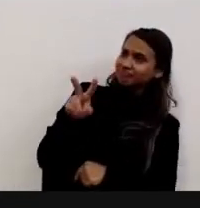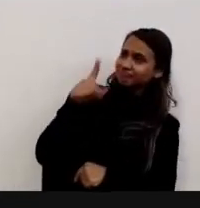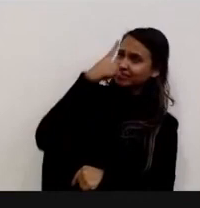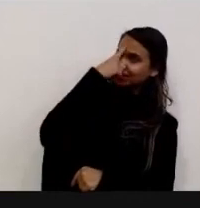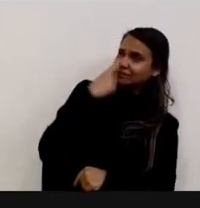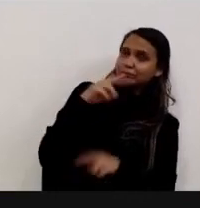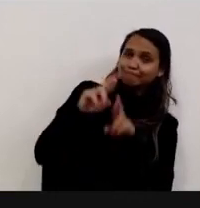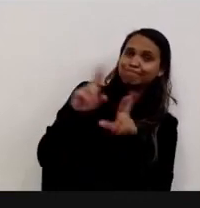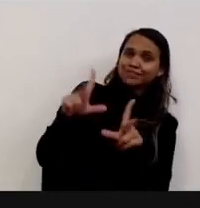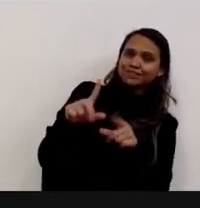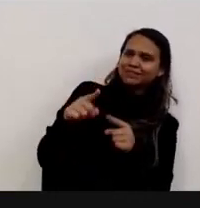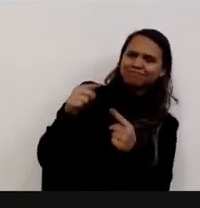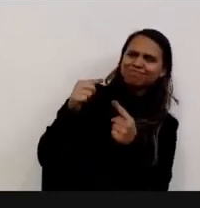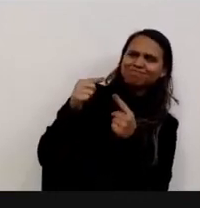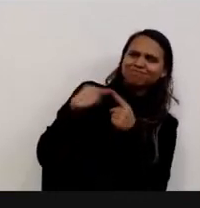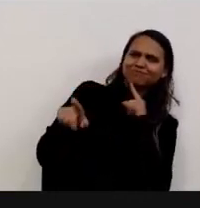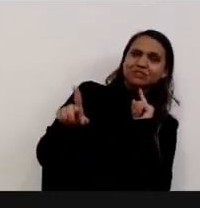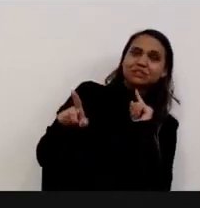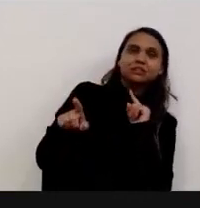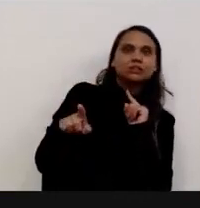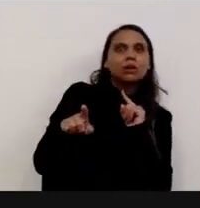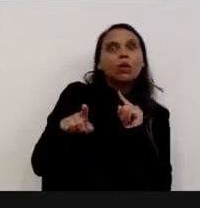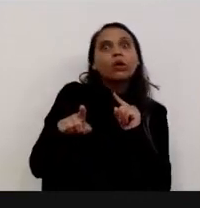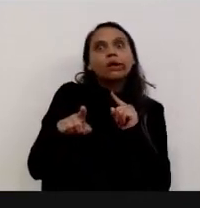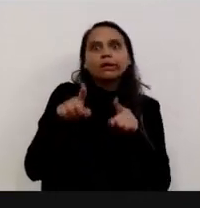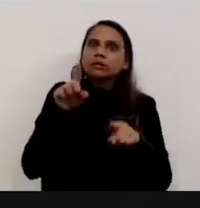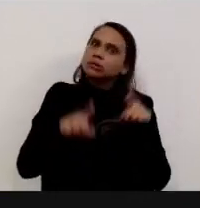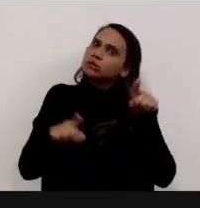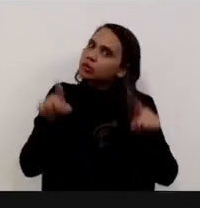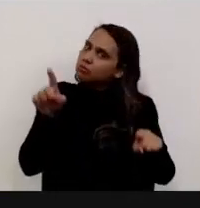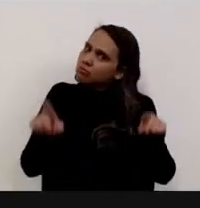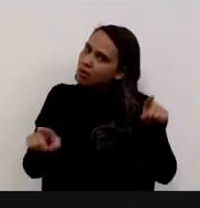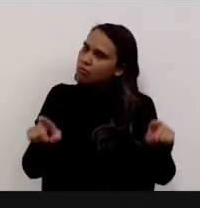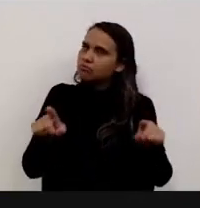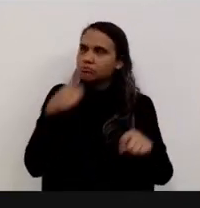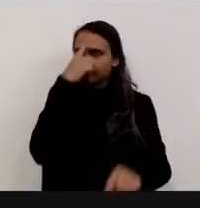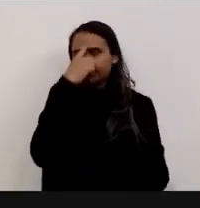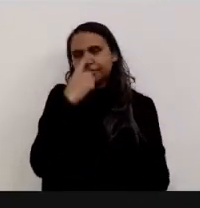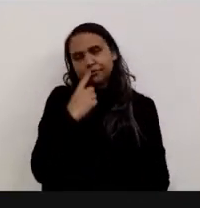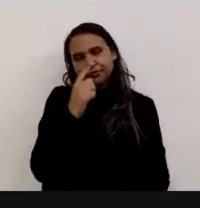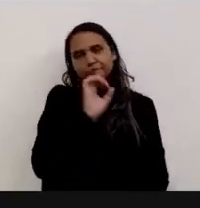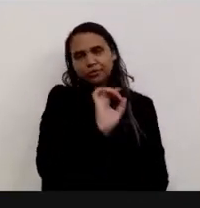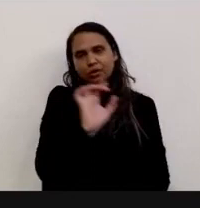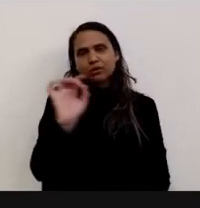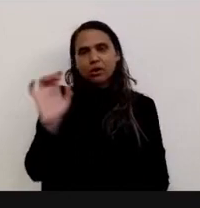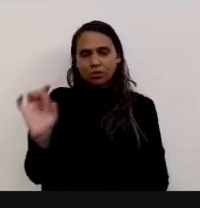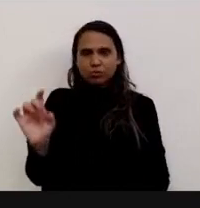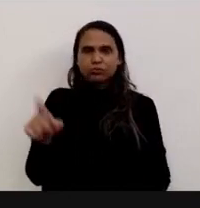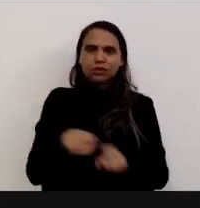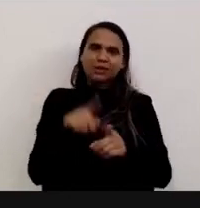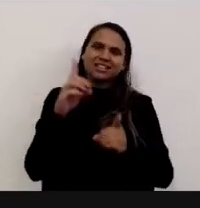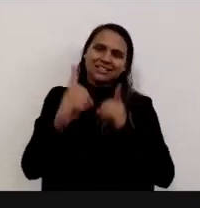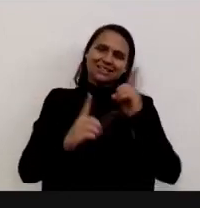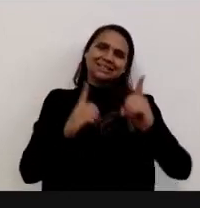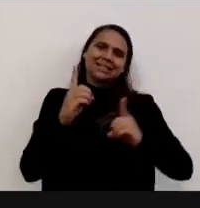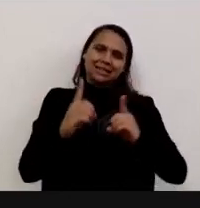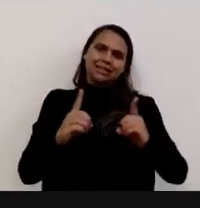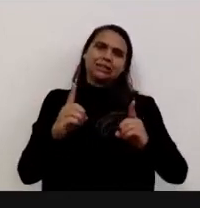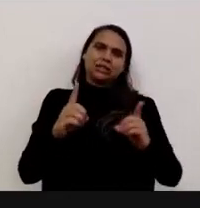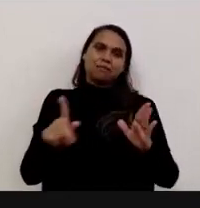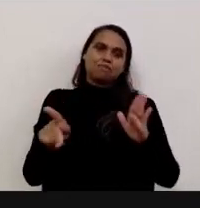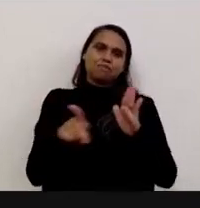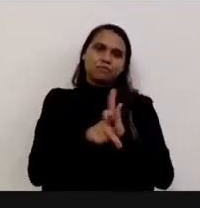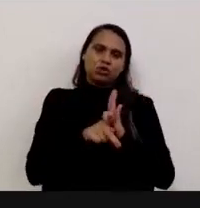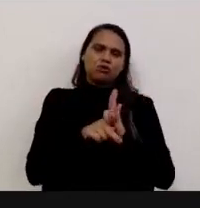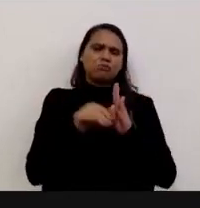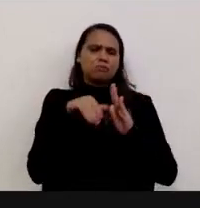coisa, eu prefiro algo mais gerencial. Então, vai muito do perfil, tá bom? Vai muito do perfil. E com a didática correta, né? Indo